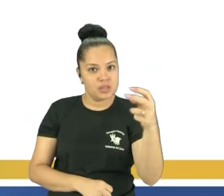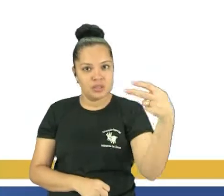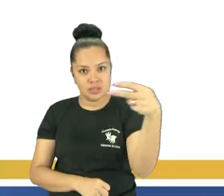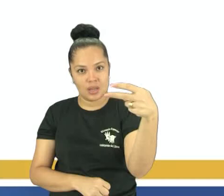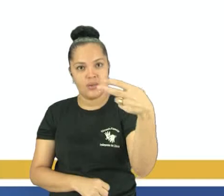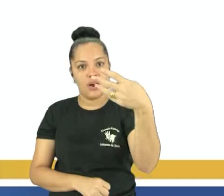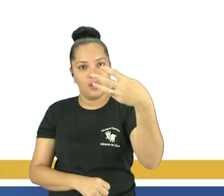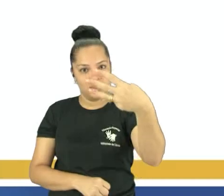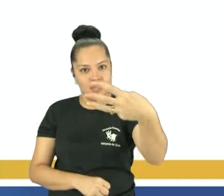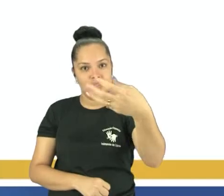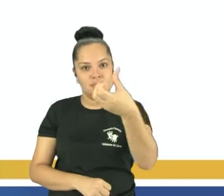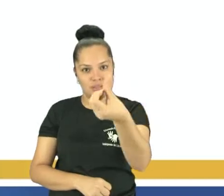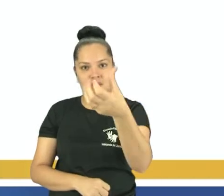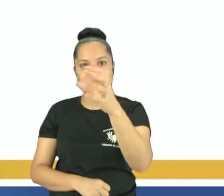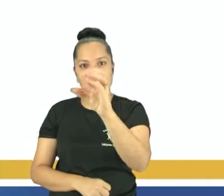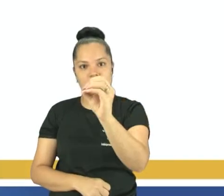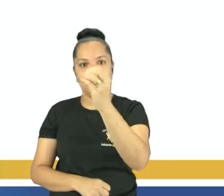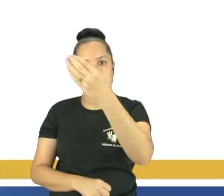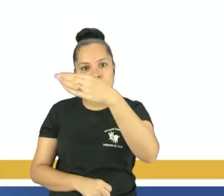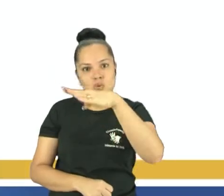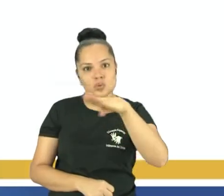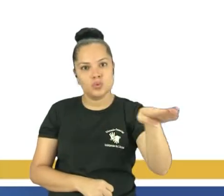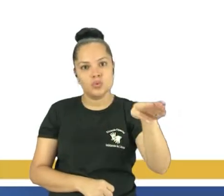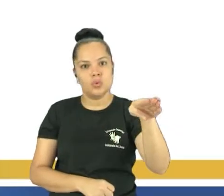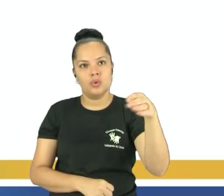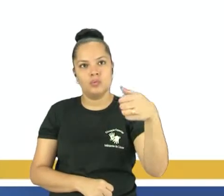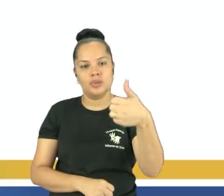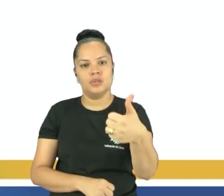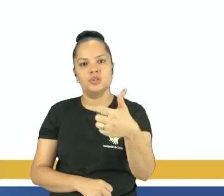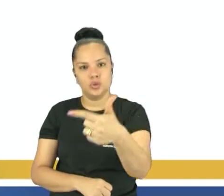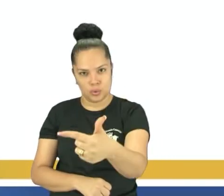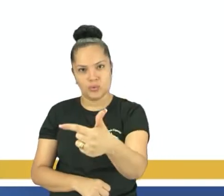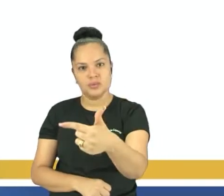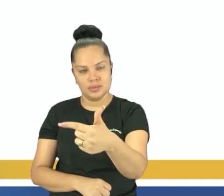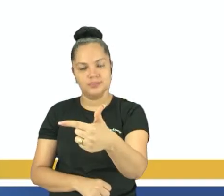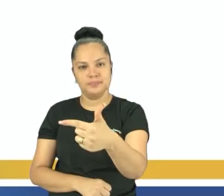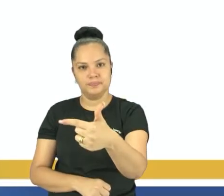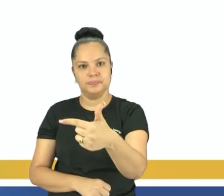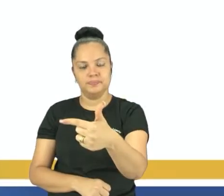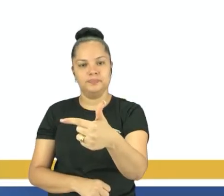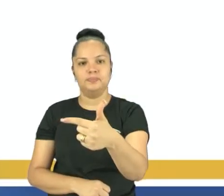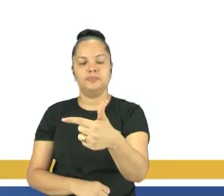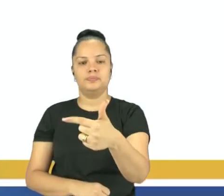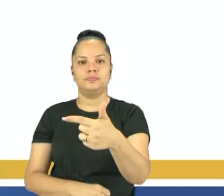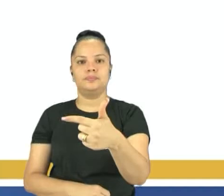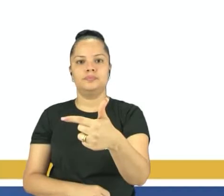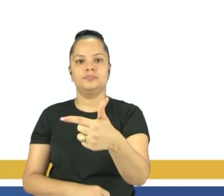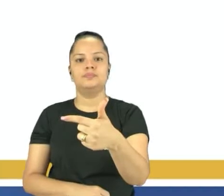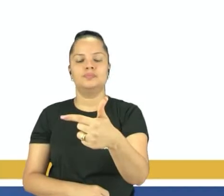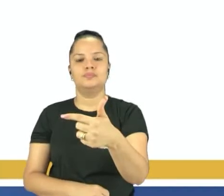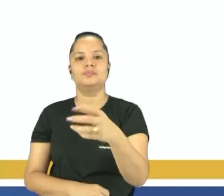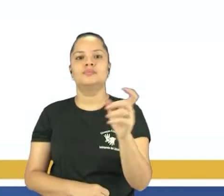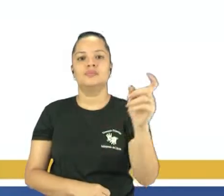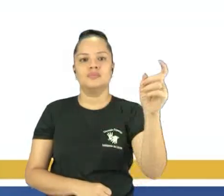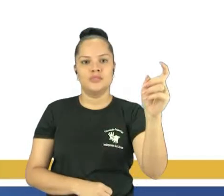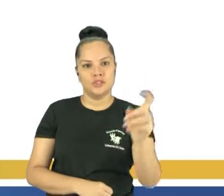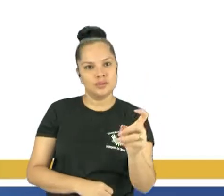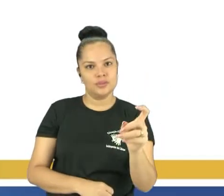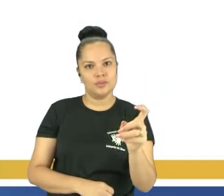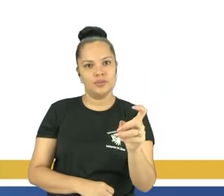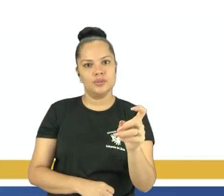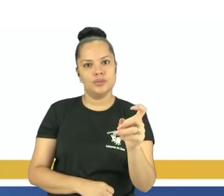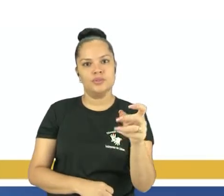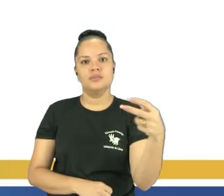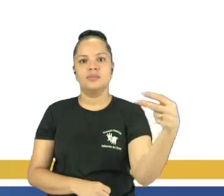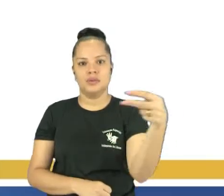a 360 e o 12 que estava multiplicando x vai passar para o outro lado com operação inversa aí, né? Que é a operação de